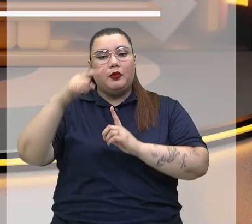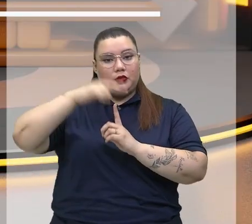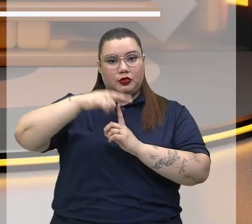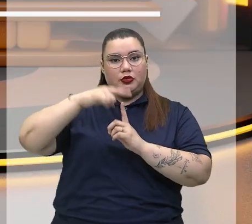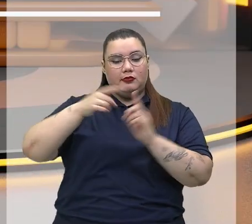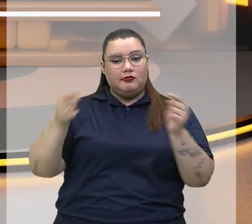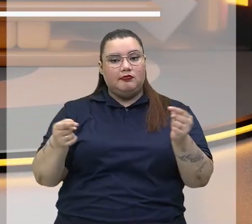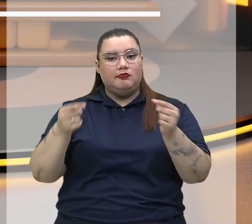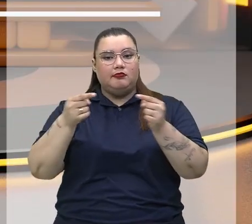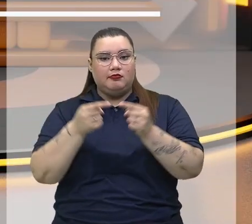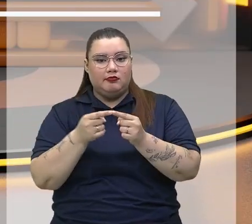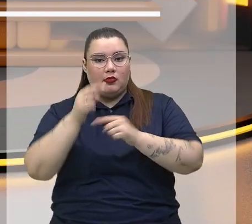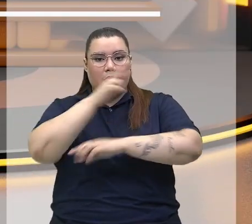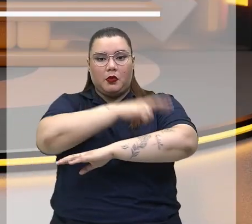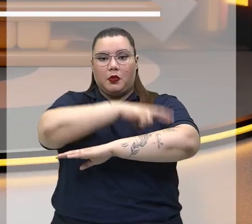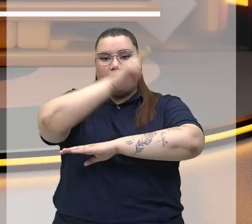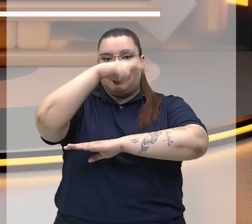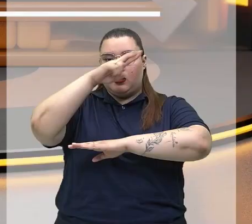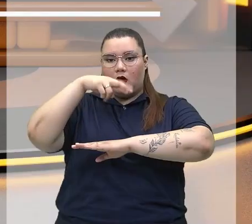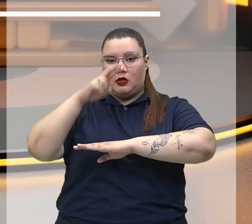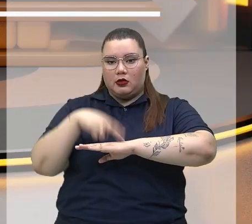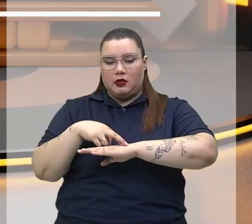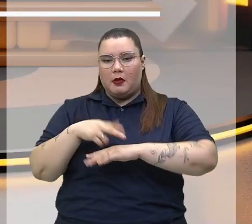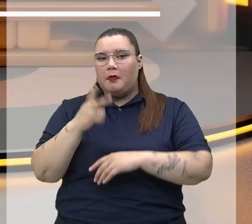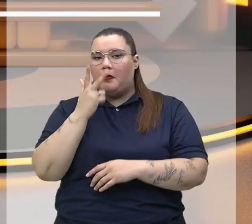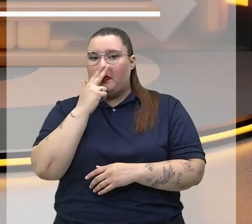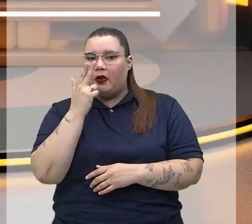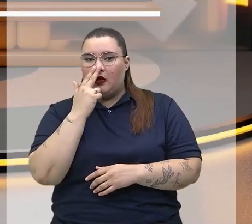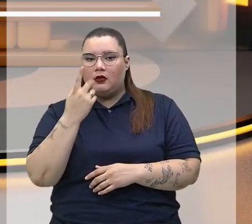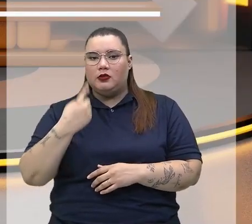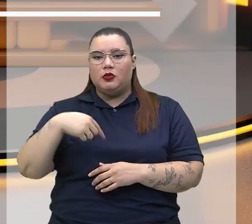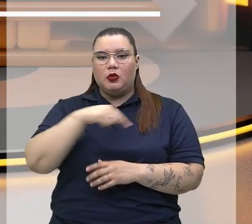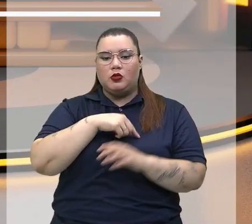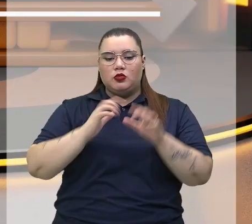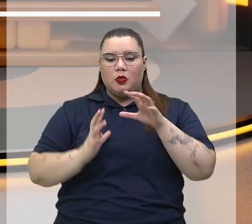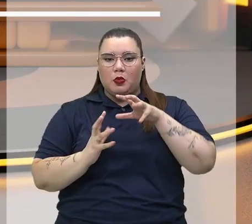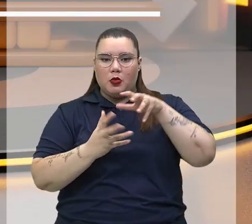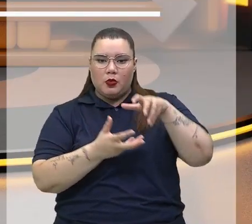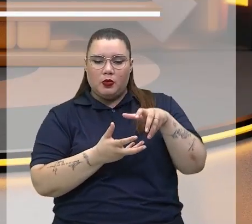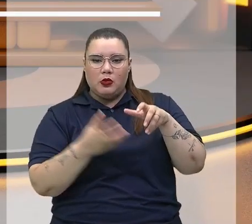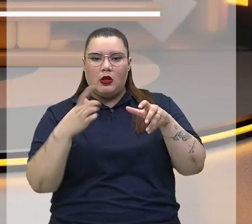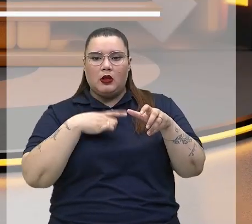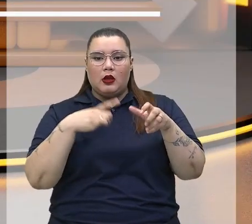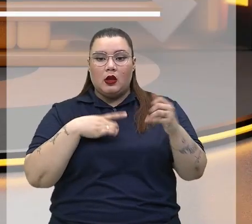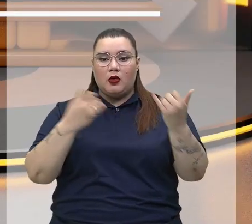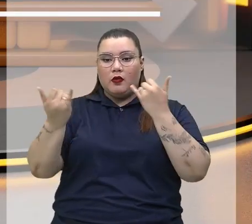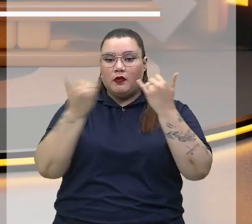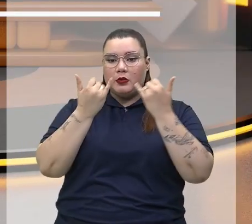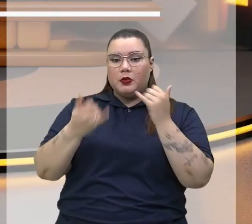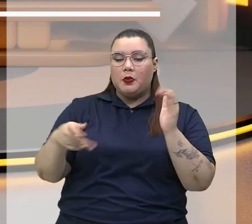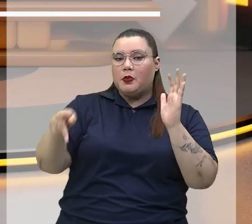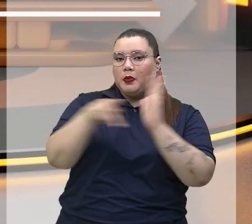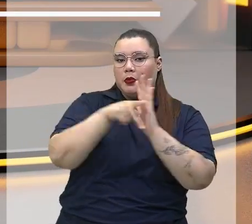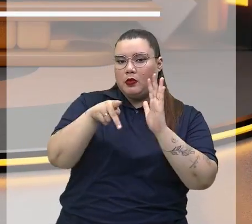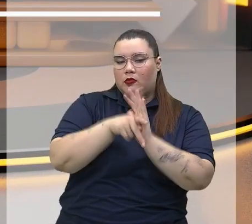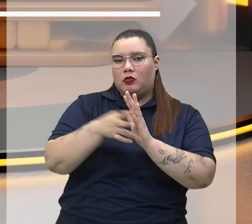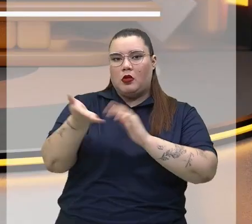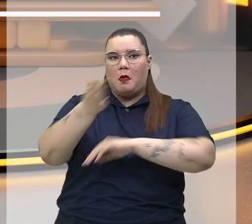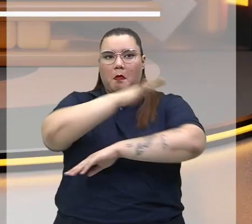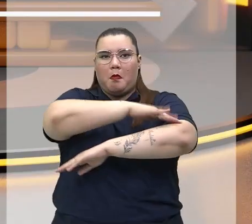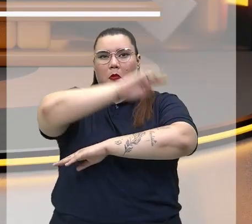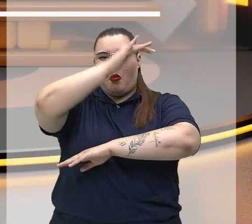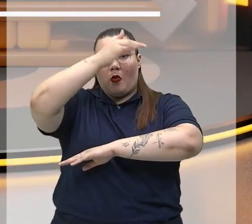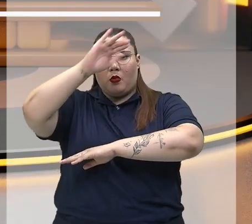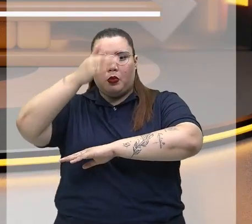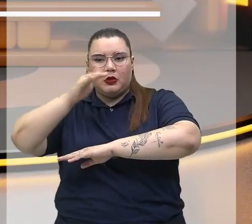relevo. São como as digitais do nosso planeta. Cada montanha, cada